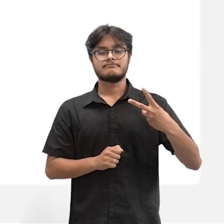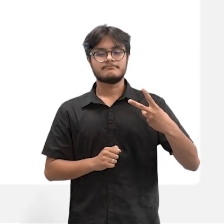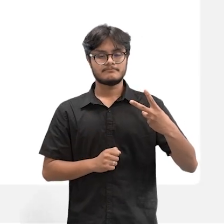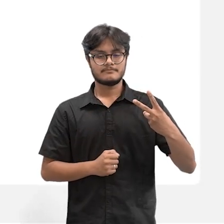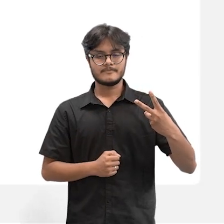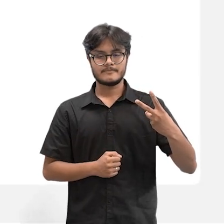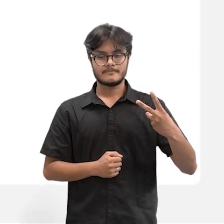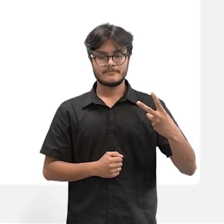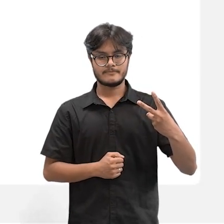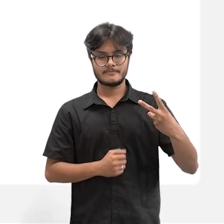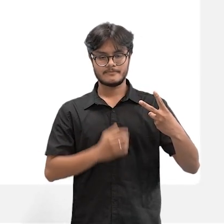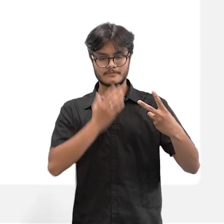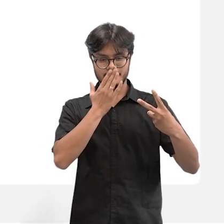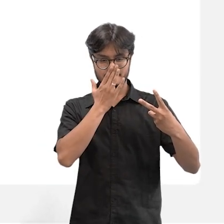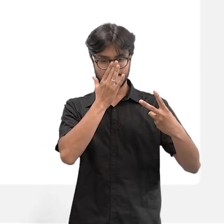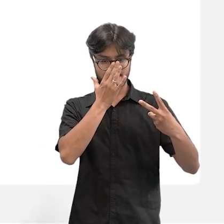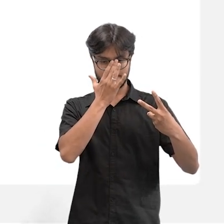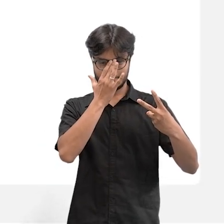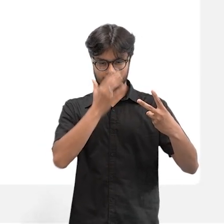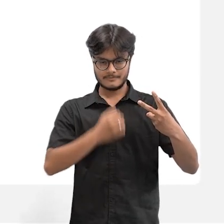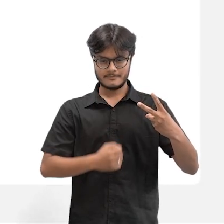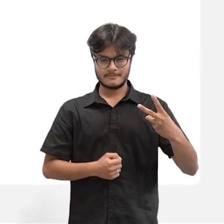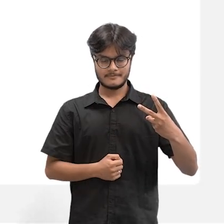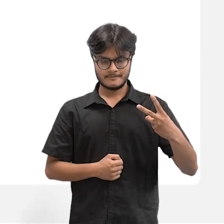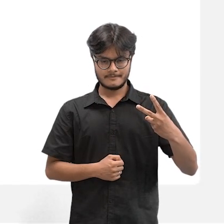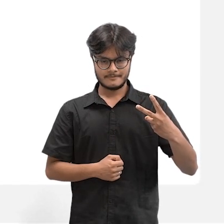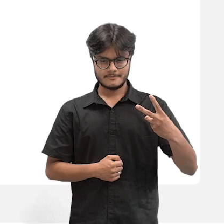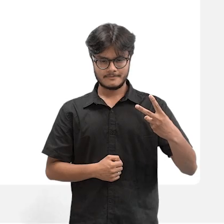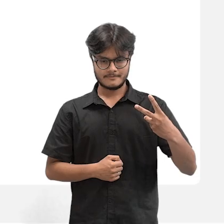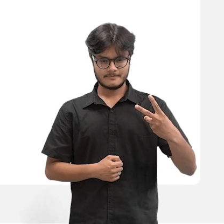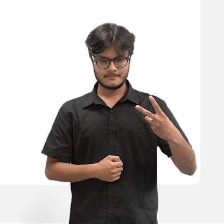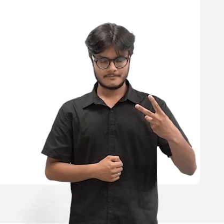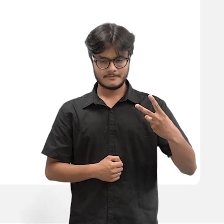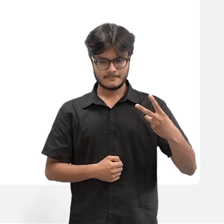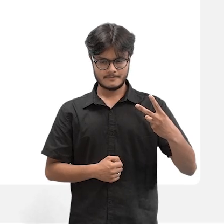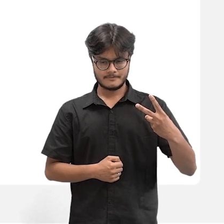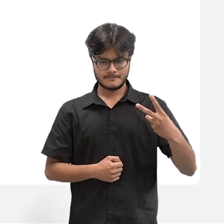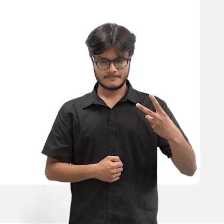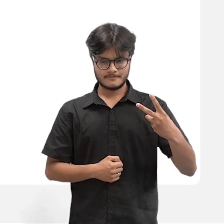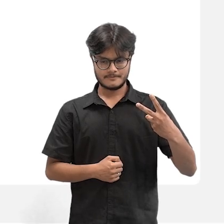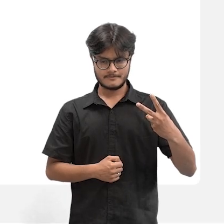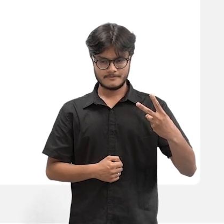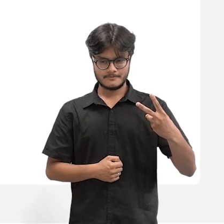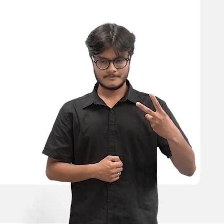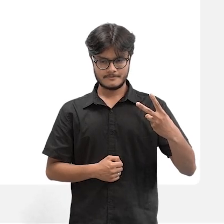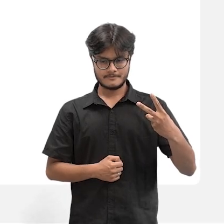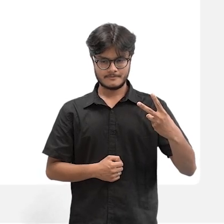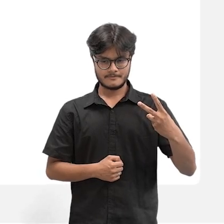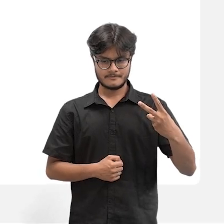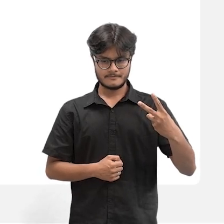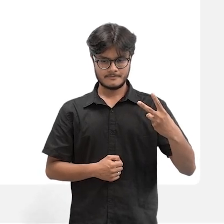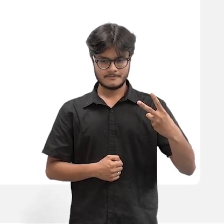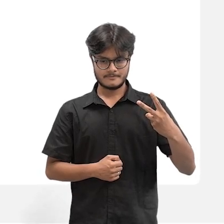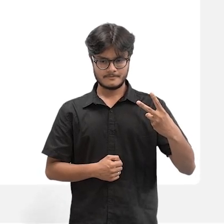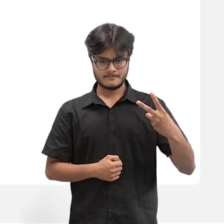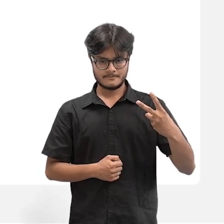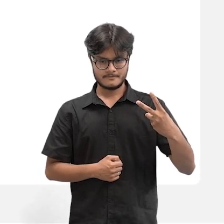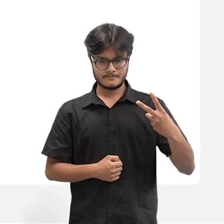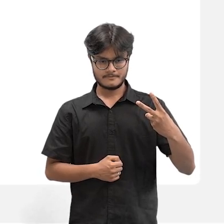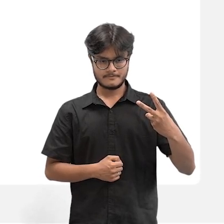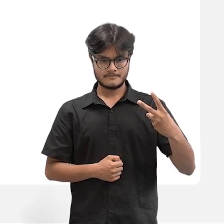teníase são duas doenças diferentes, causadas pelo mesmo gênero de parasita em fases diferentes do seu ciclo de